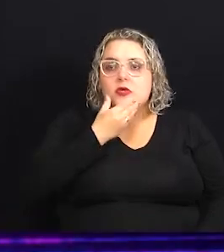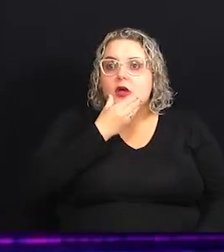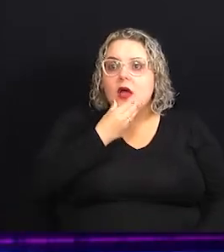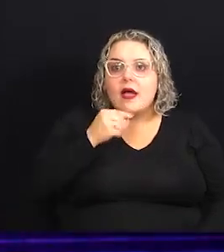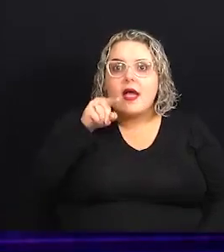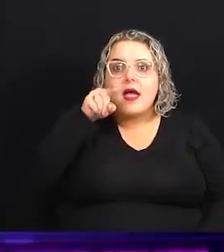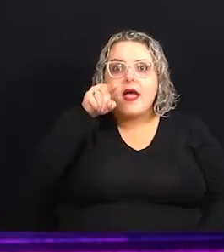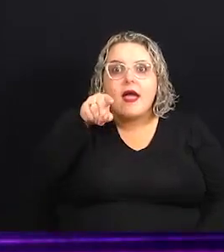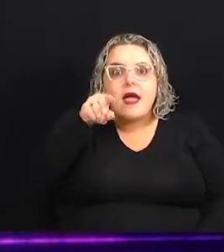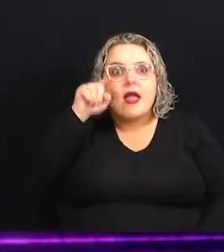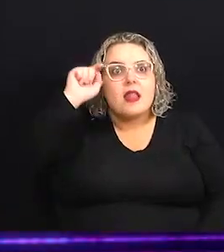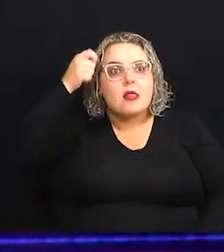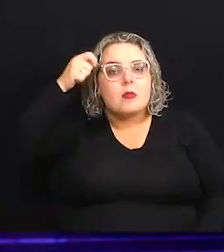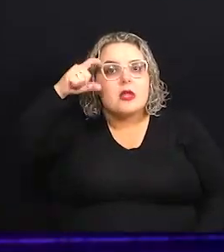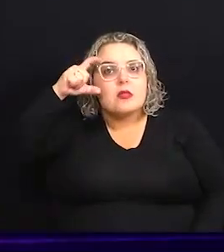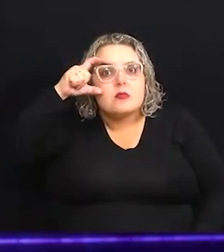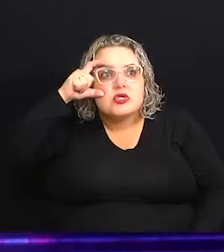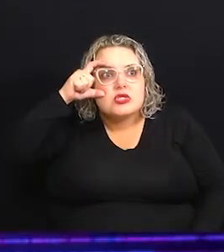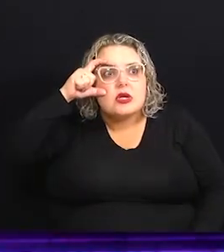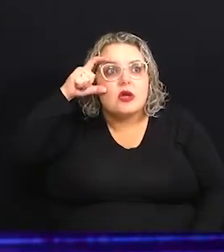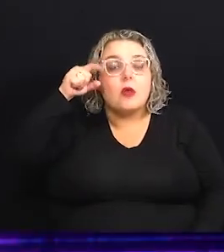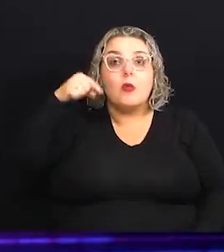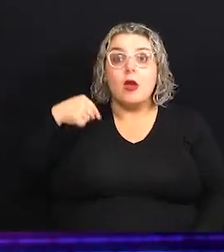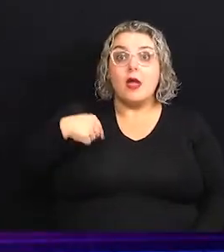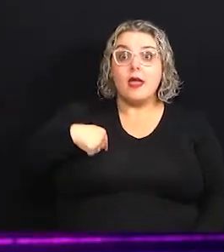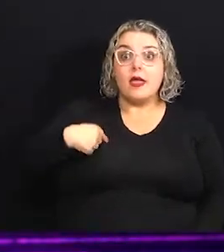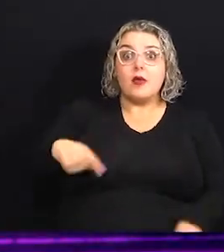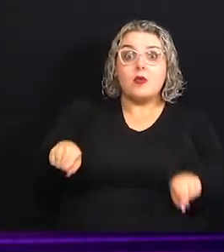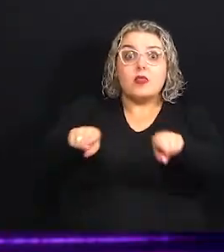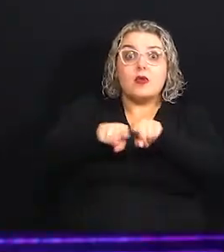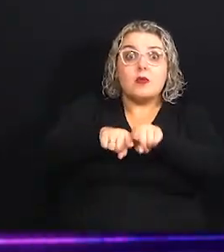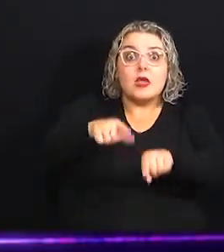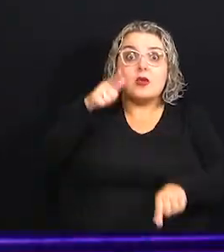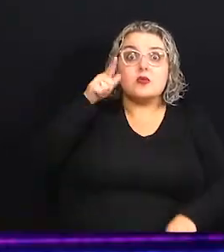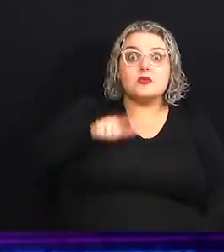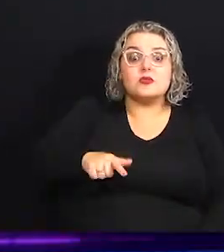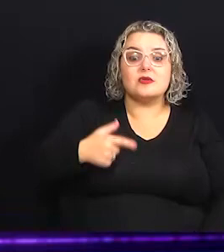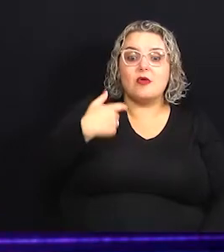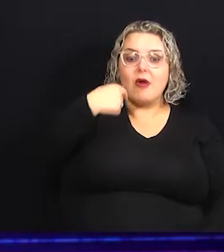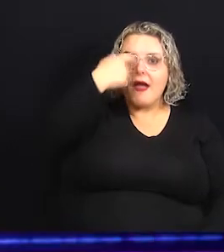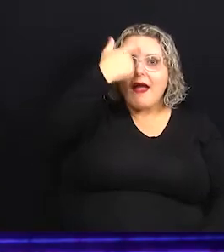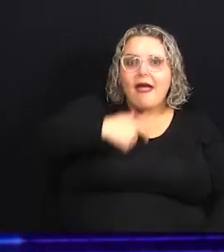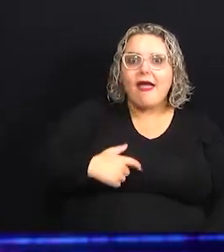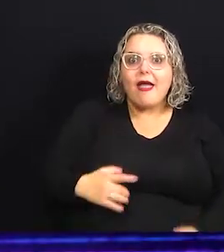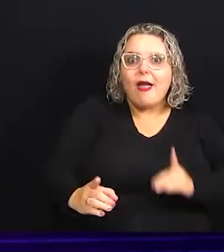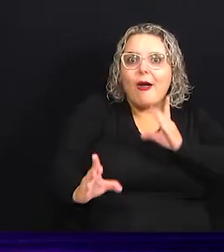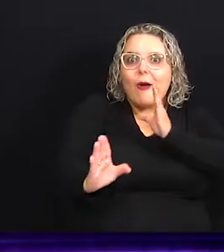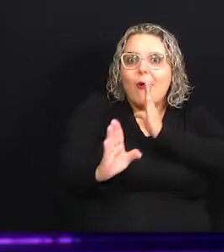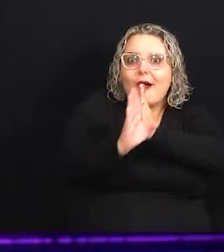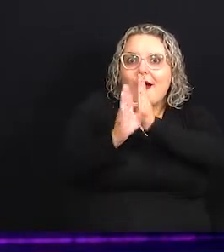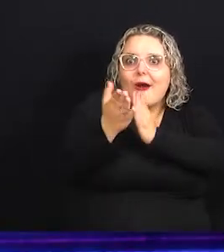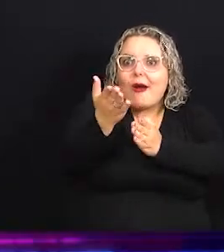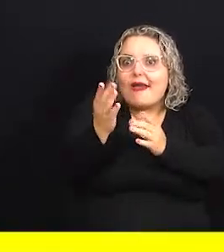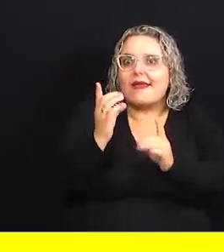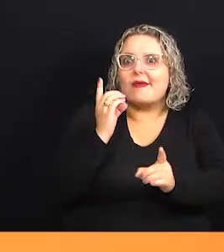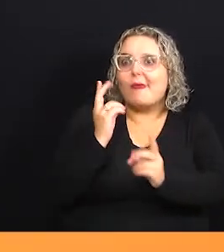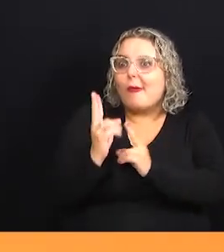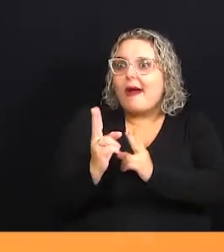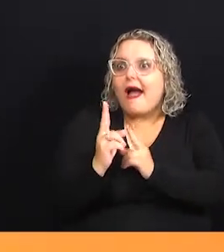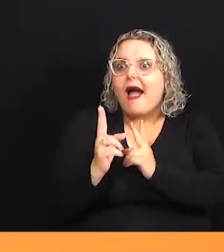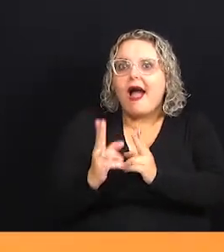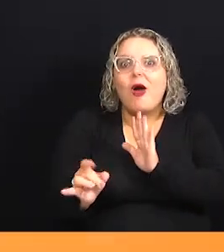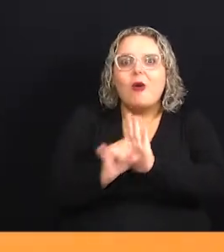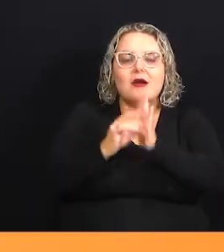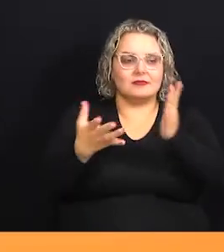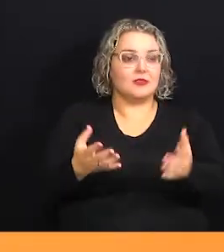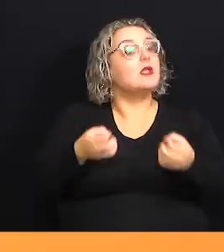Se ele está lá, eu também. Se Michel conseguiu, eu também consigo. Eu me pareço com Michel. E é bom a gente se ver na televisão.